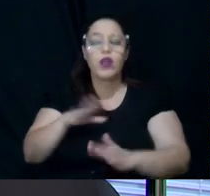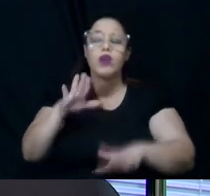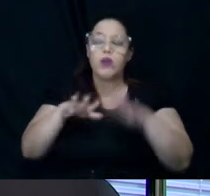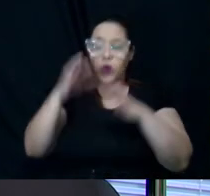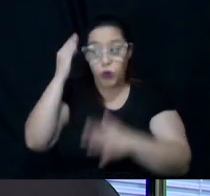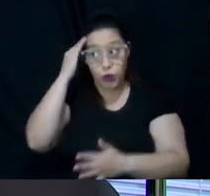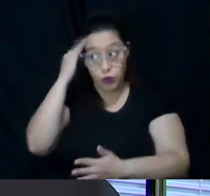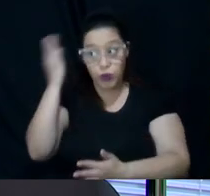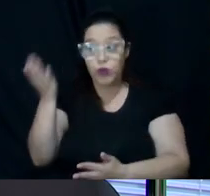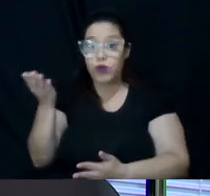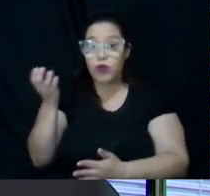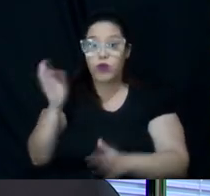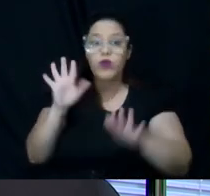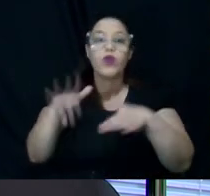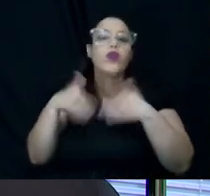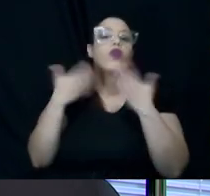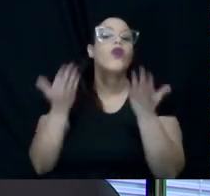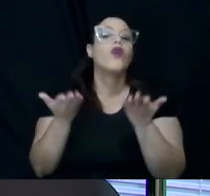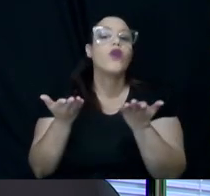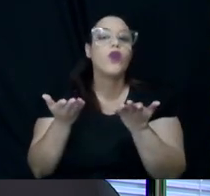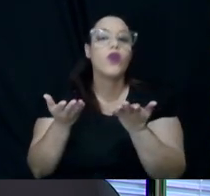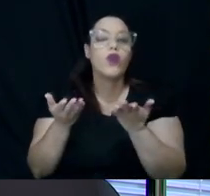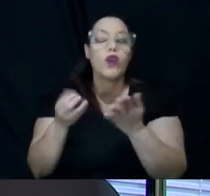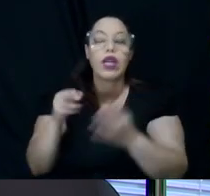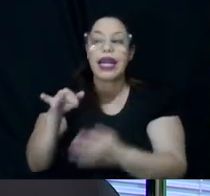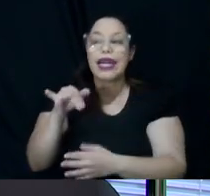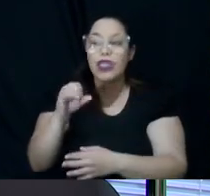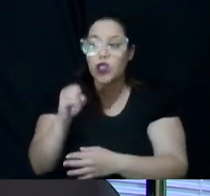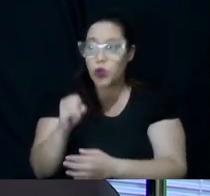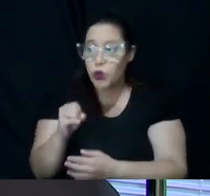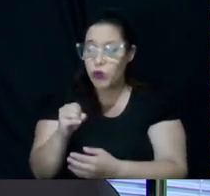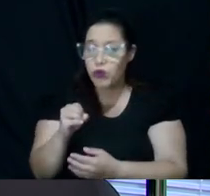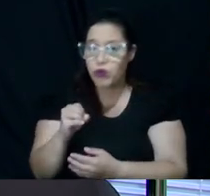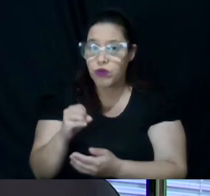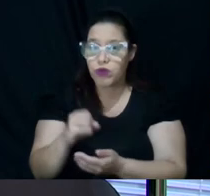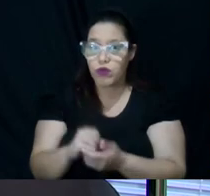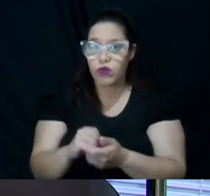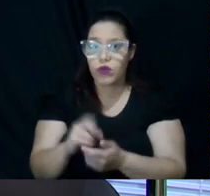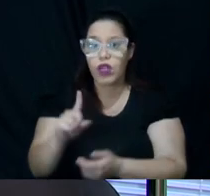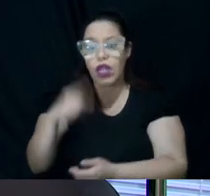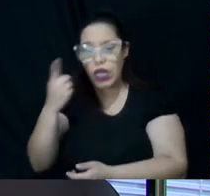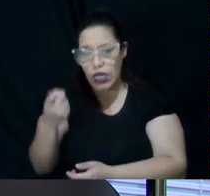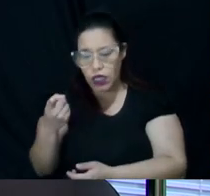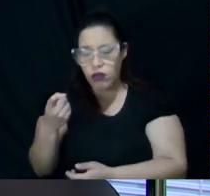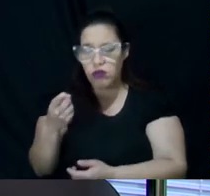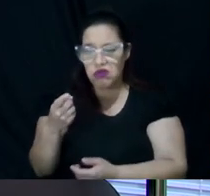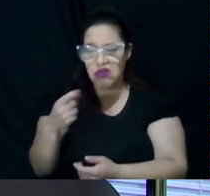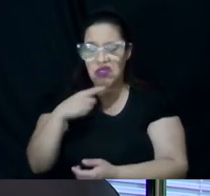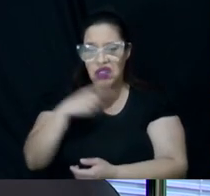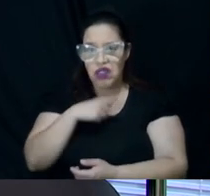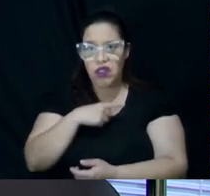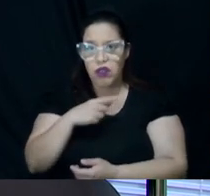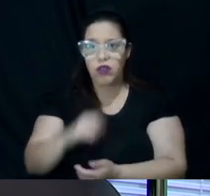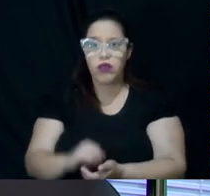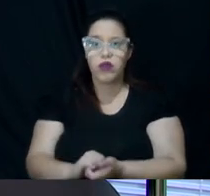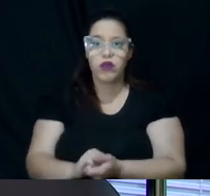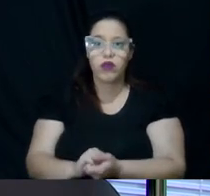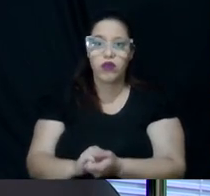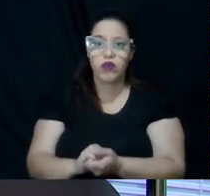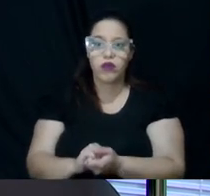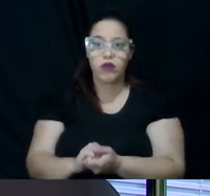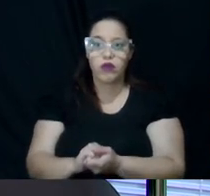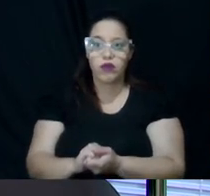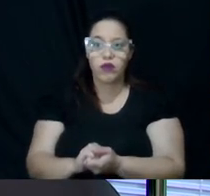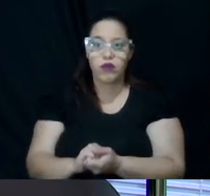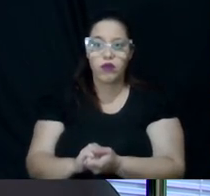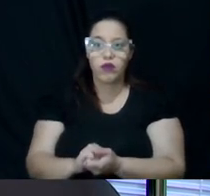que é a melhor alternativa de crédito para ser de endividamento? Além do cheque especial, tem outros? O cheque especial ele é uma forma de